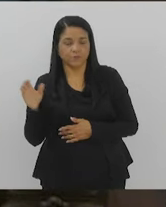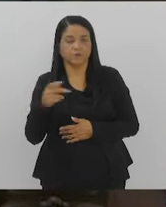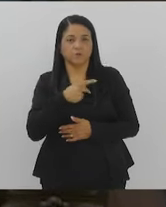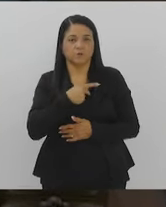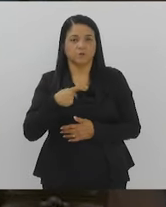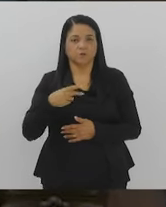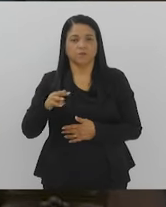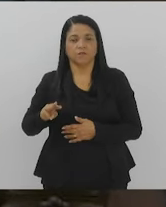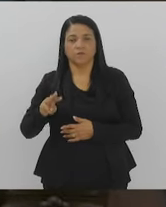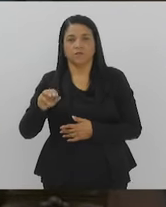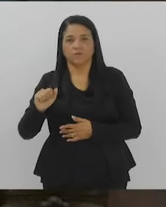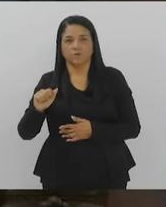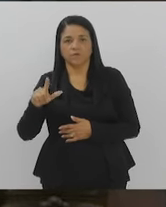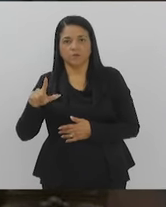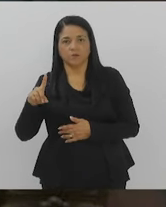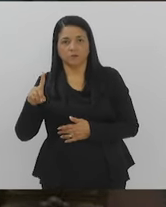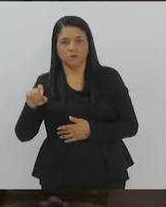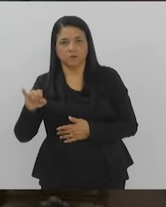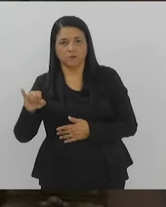Valdemir Lemos,